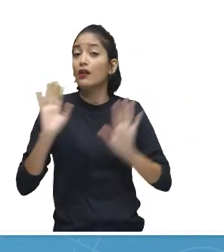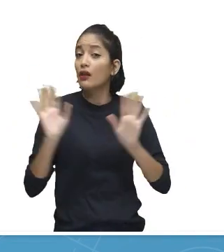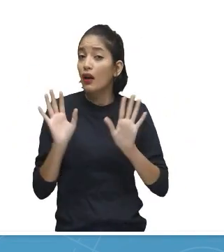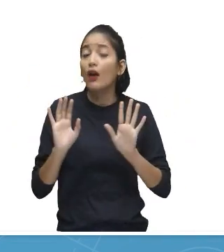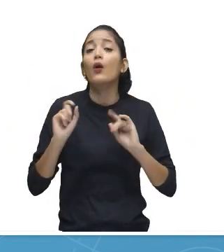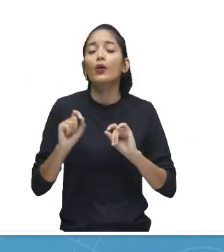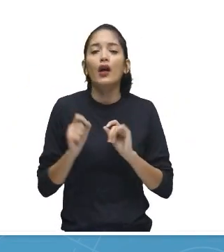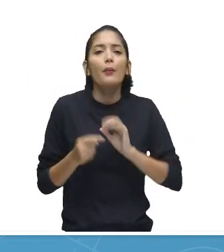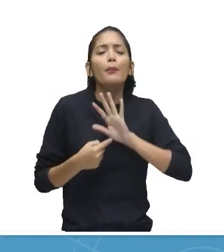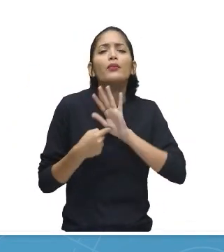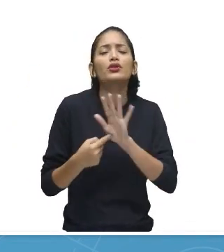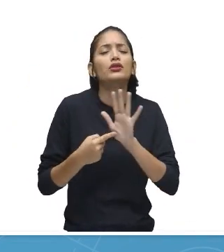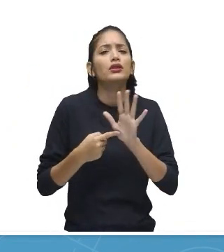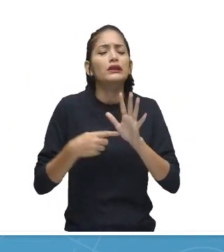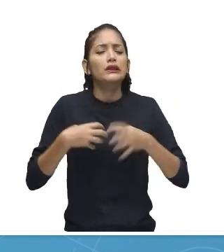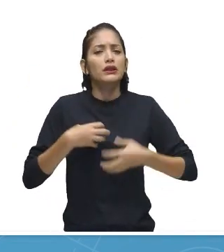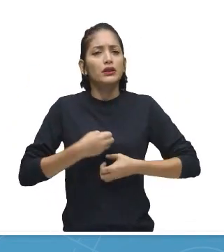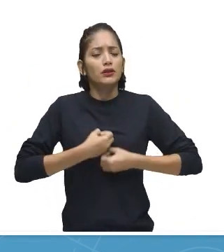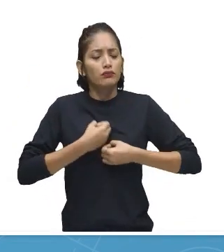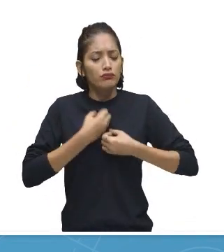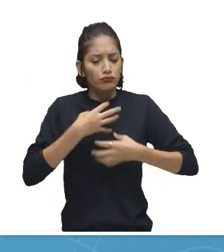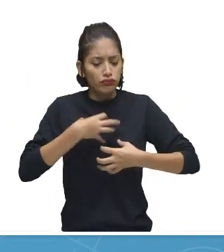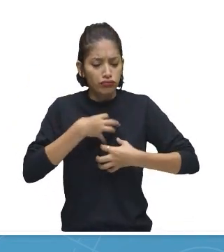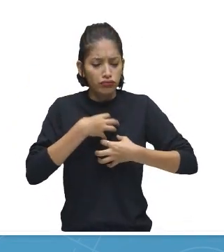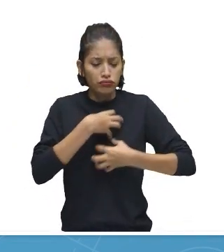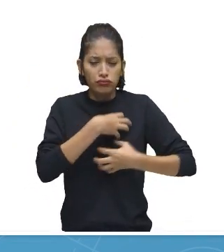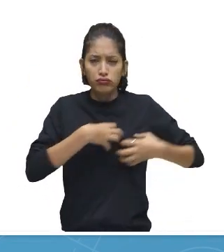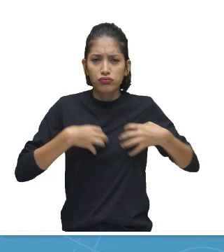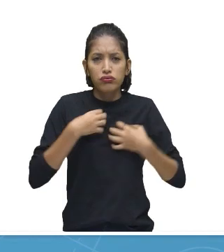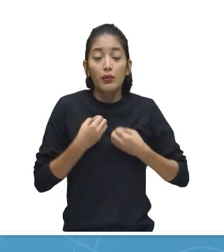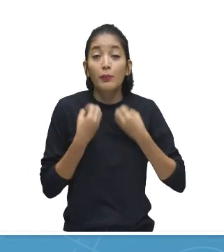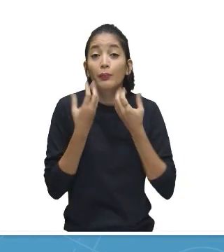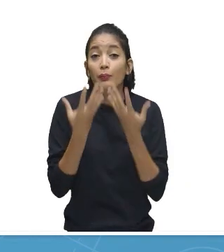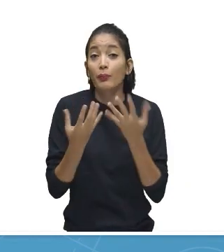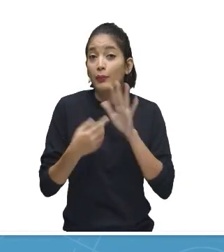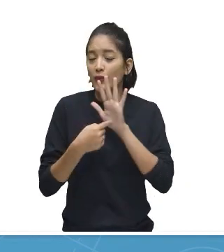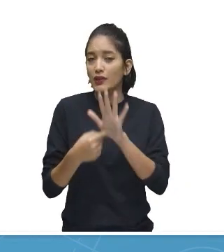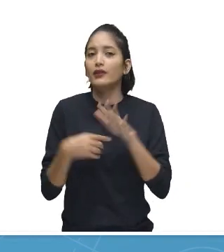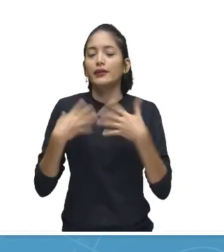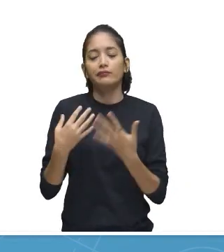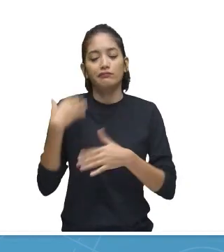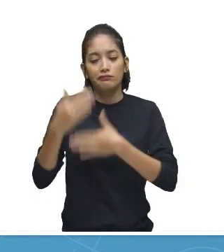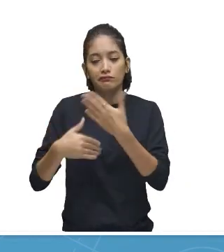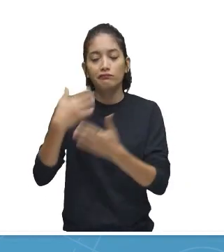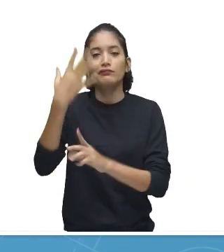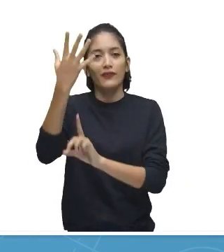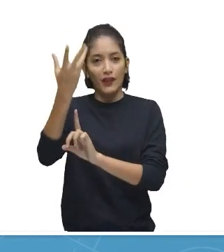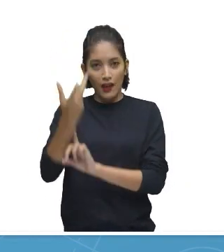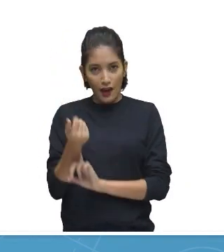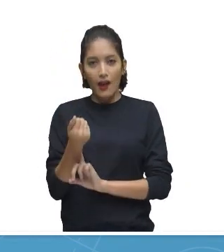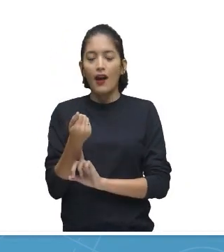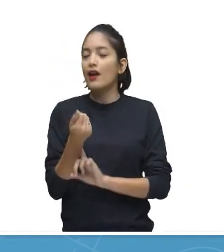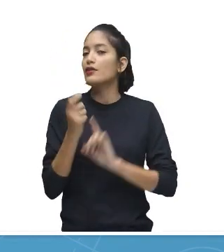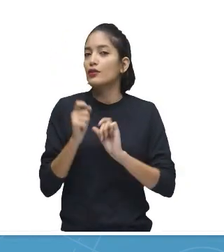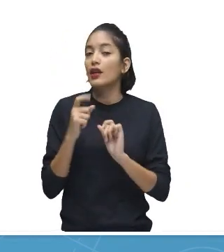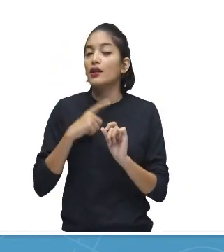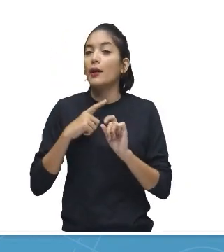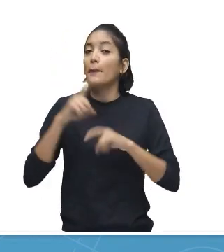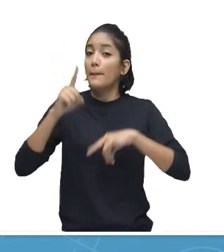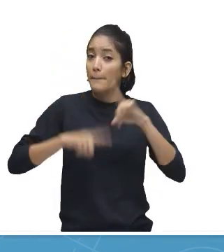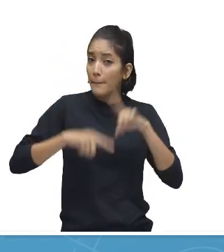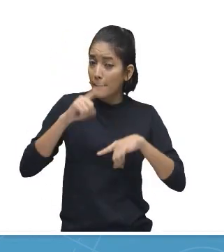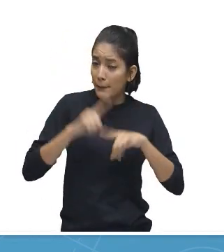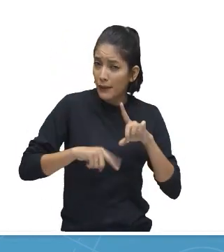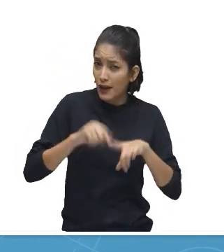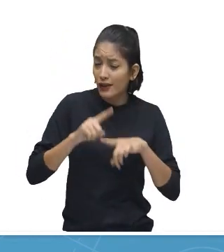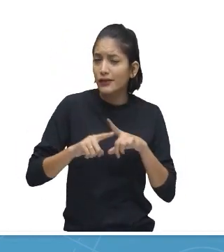suas angústias. Então, no decorrer da história da arte, a gente percebe cada vez mais que a arte, ela vem como instrumento